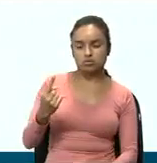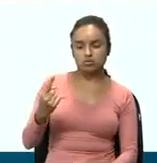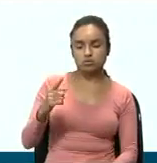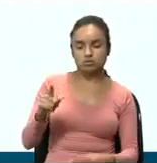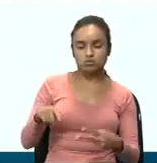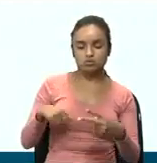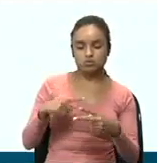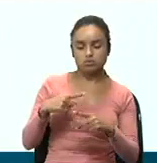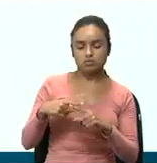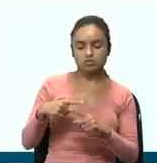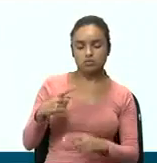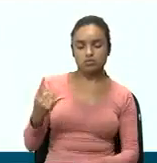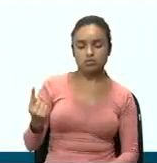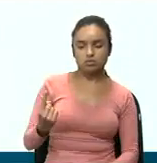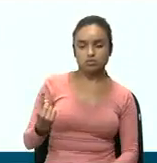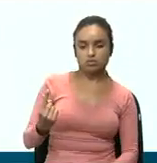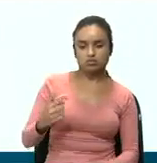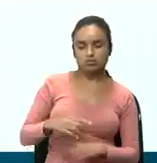mais 1.